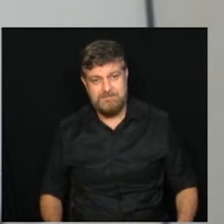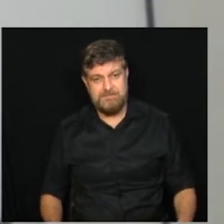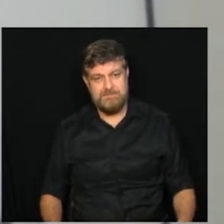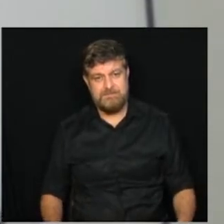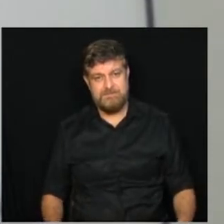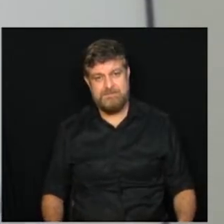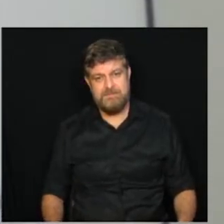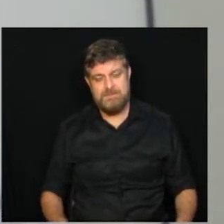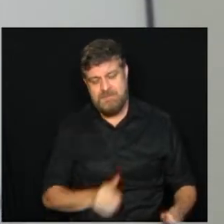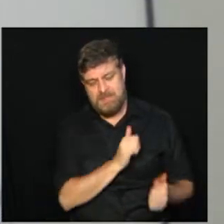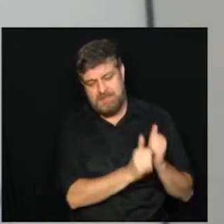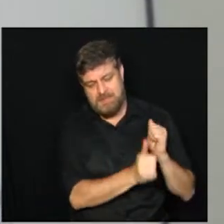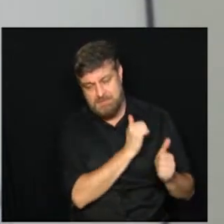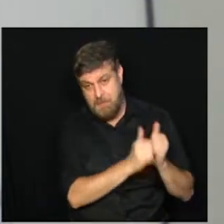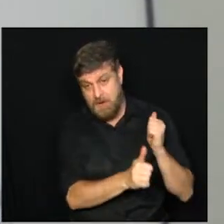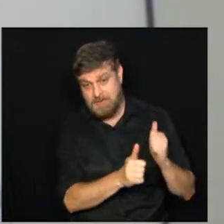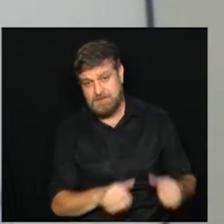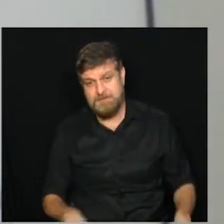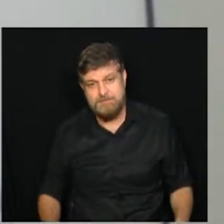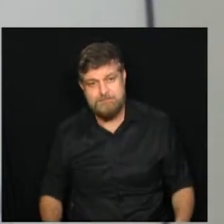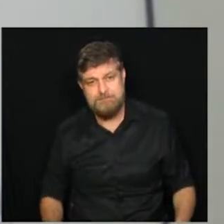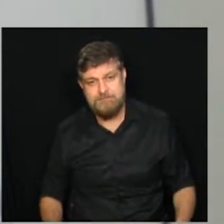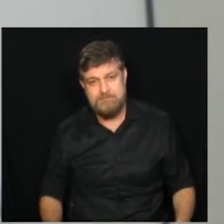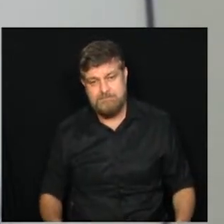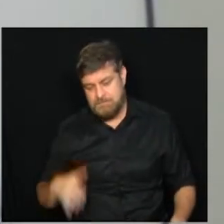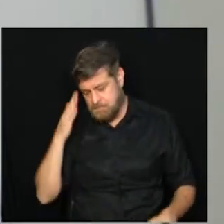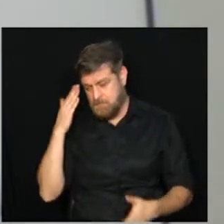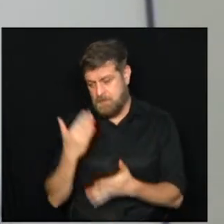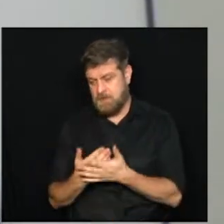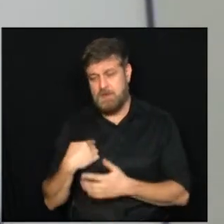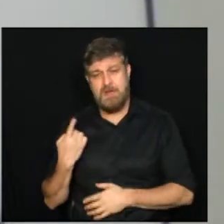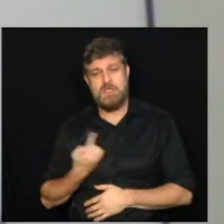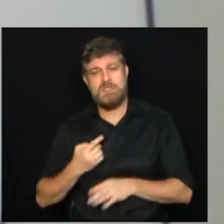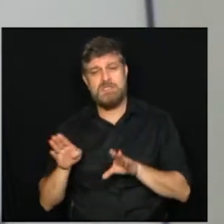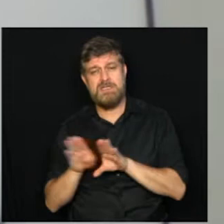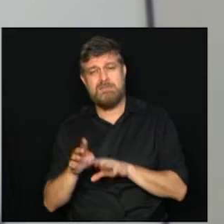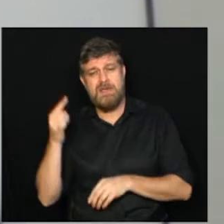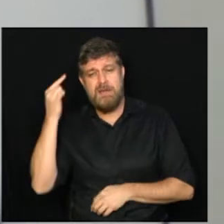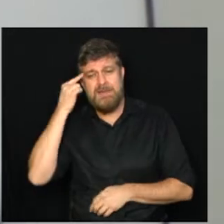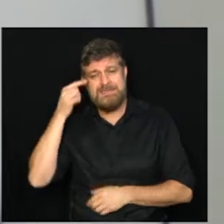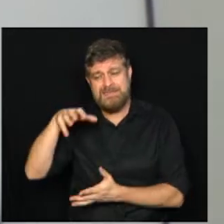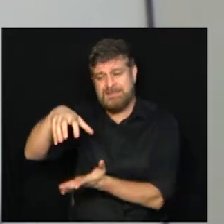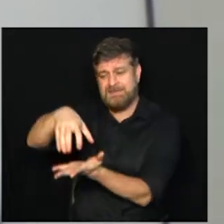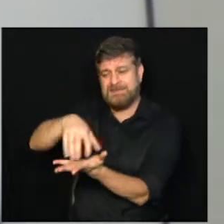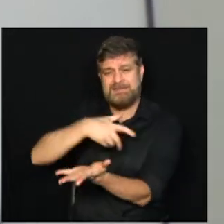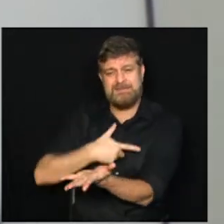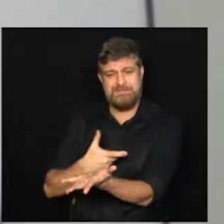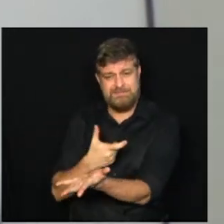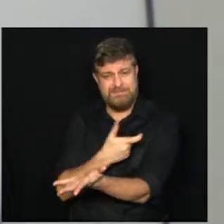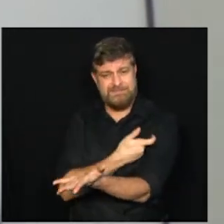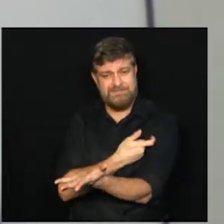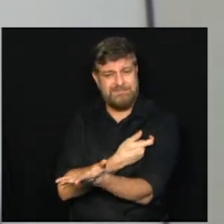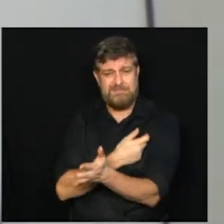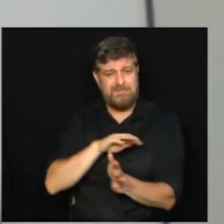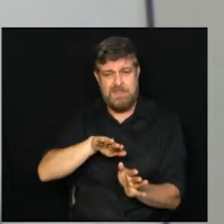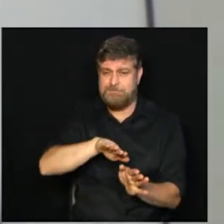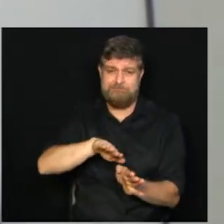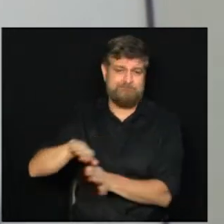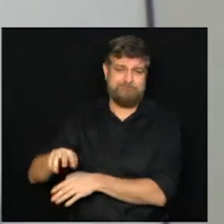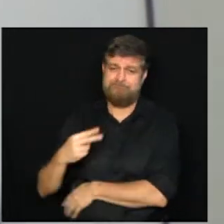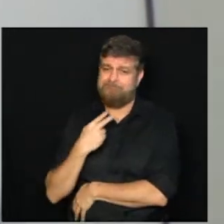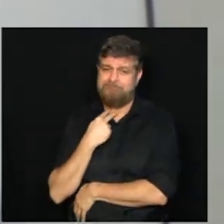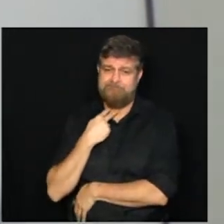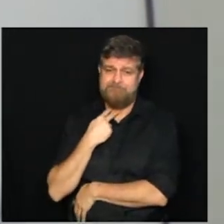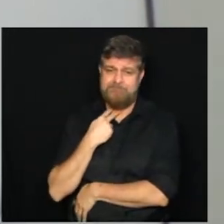praças de esporte. Acredito que a gente tem que olhar também para os centros de saúde, mas não vou me ater a